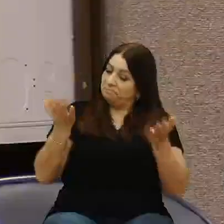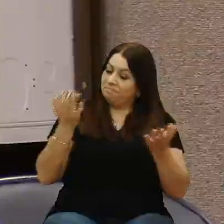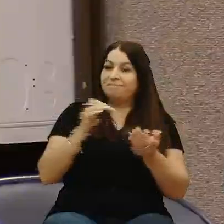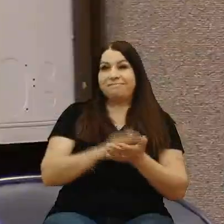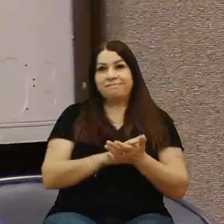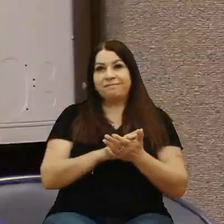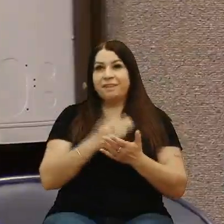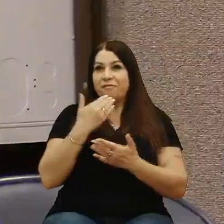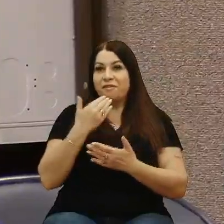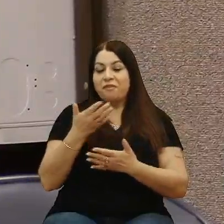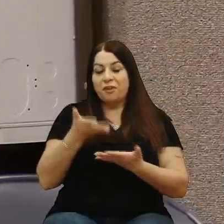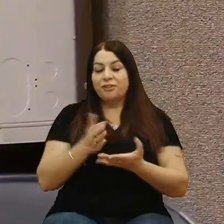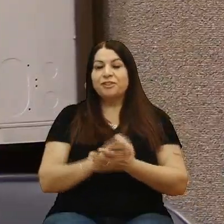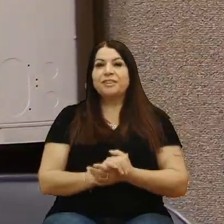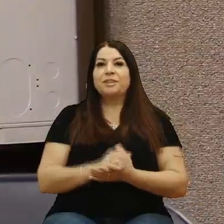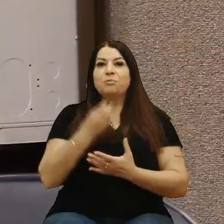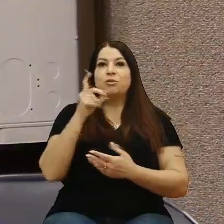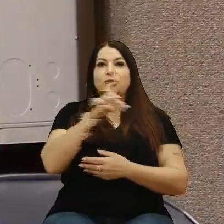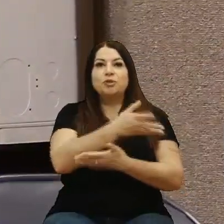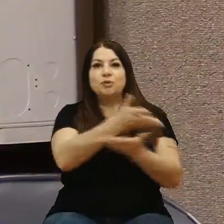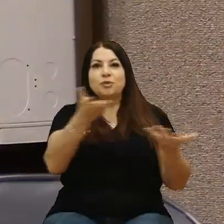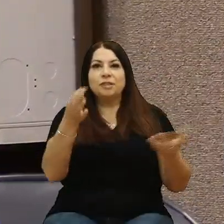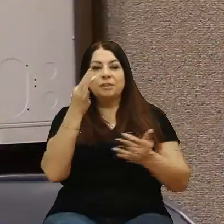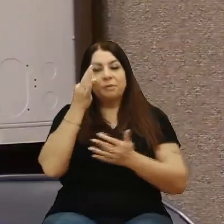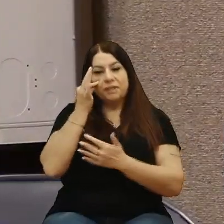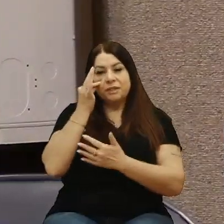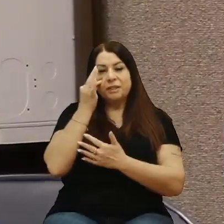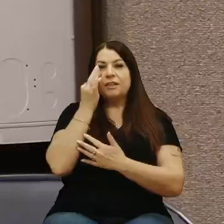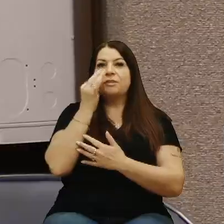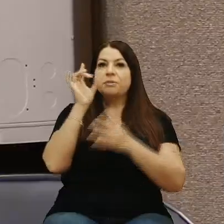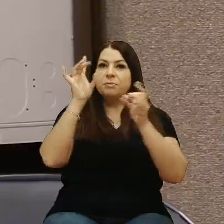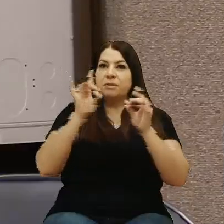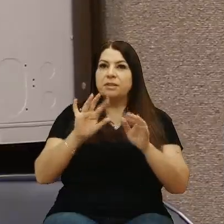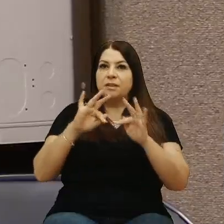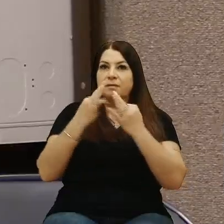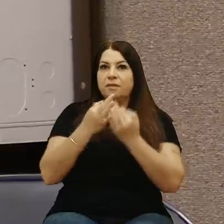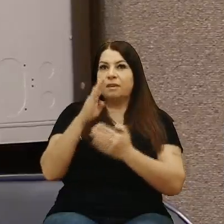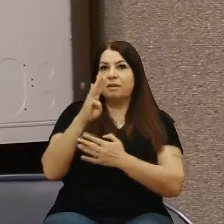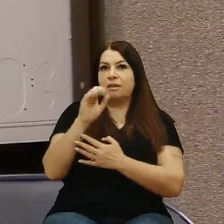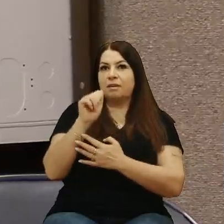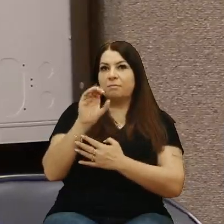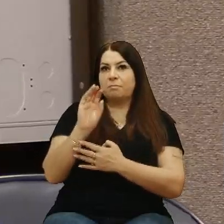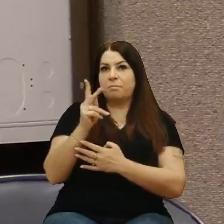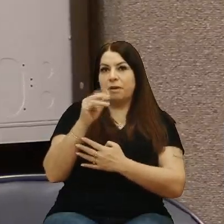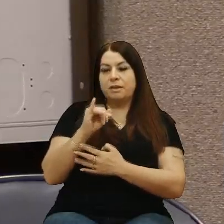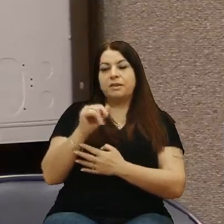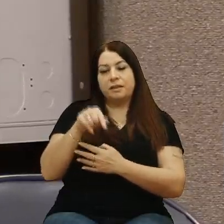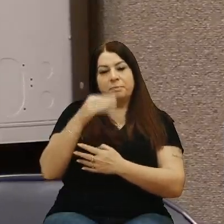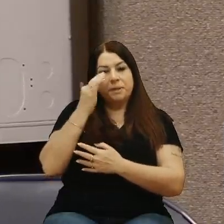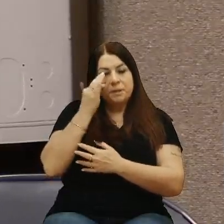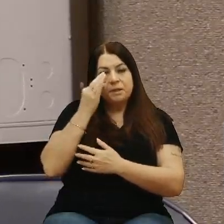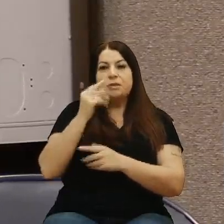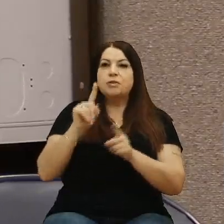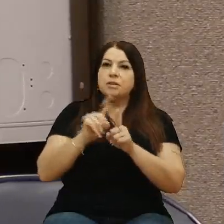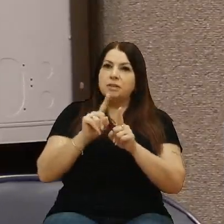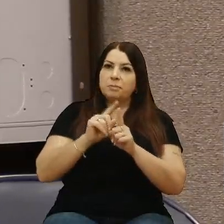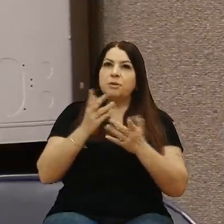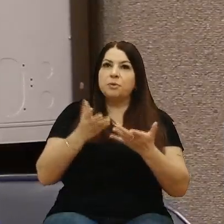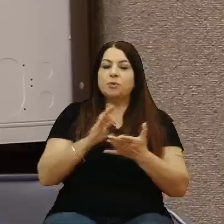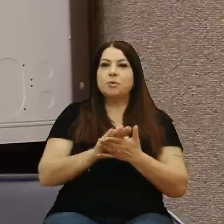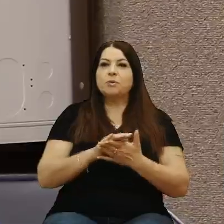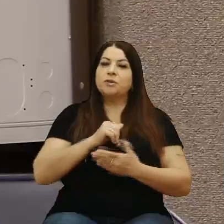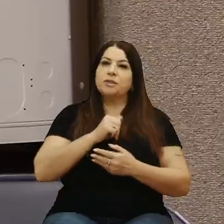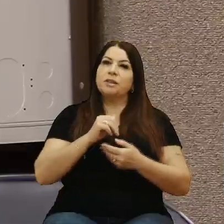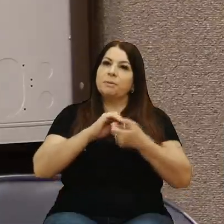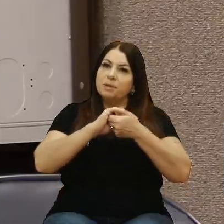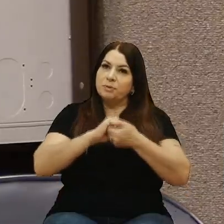está a nosso favor hoje. Bom dia a todos que estão aqui presentes, muito especial a família Bach, também aqui presente. E hoje a minha